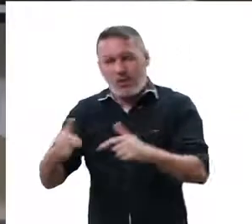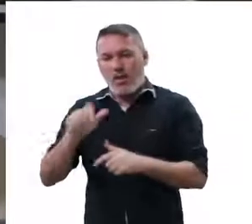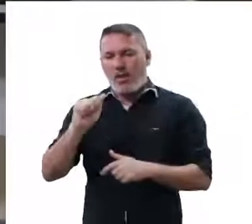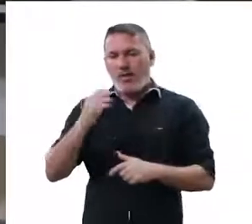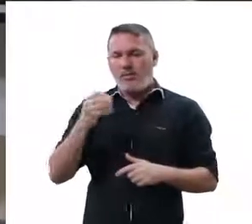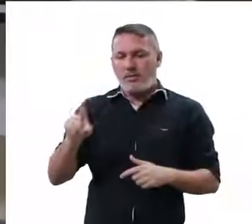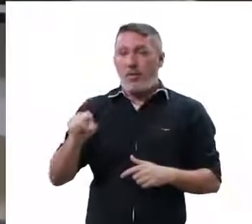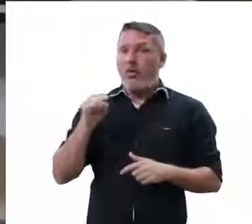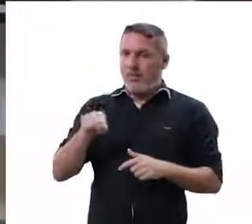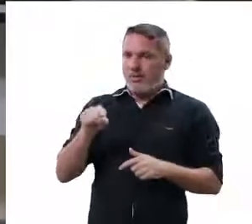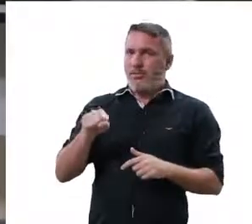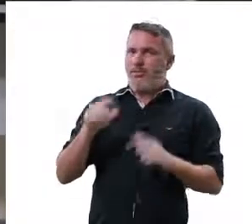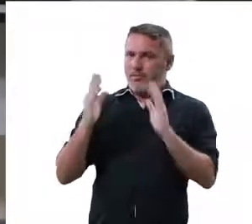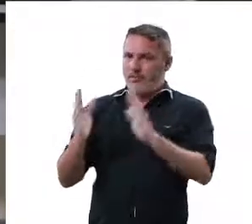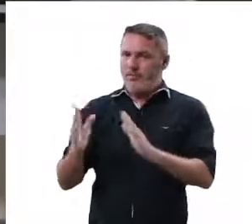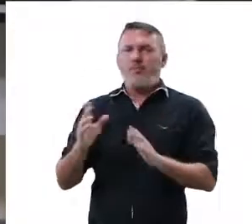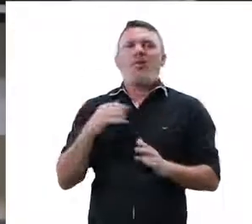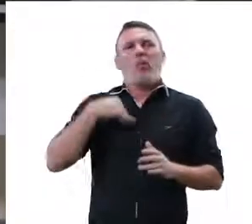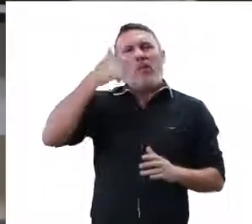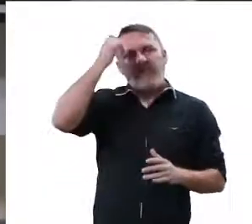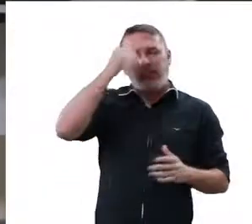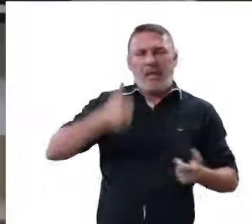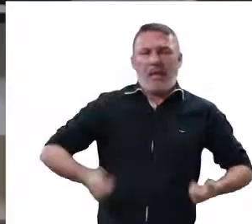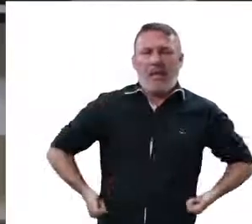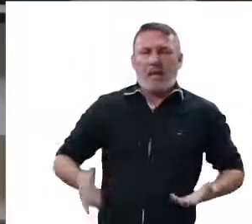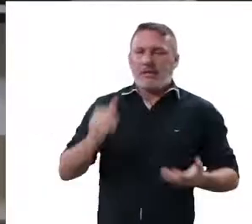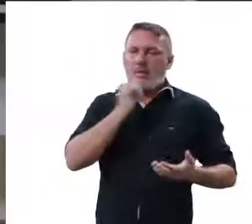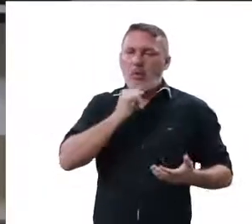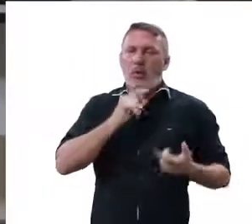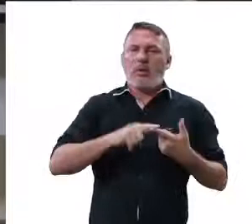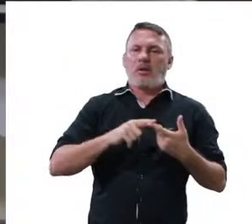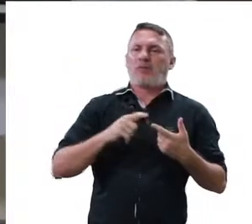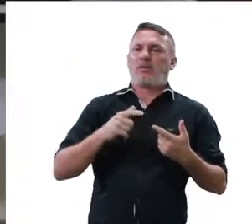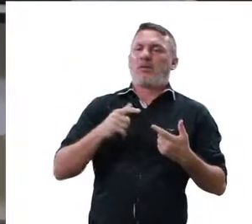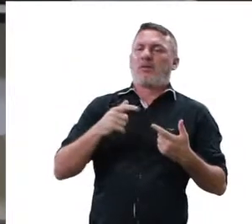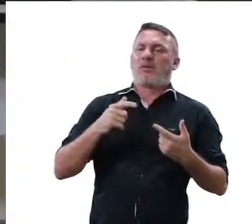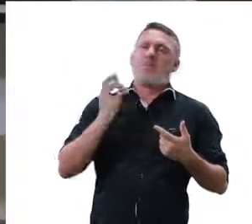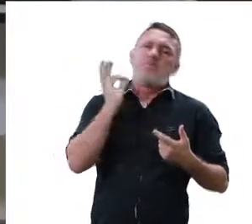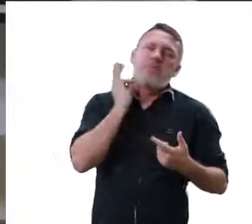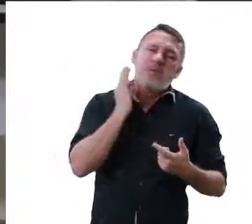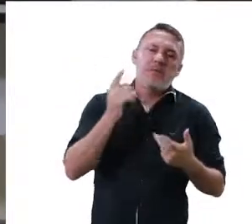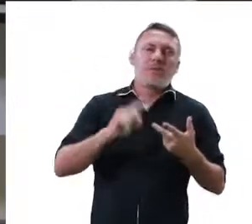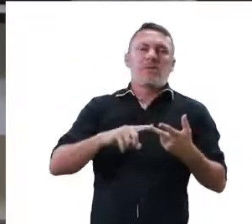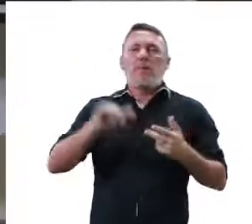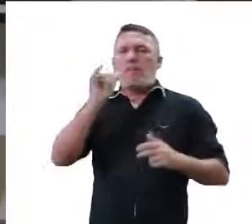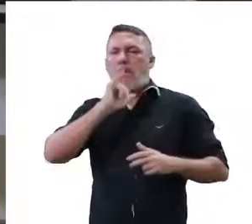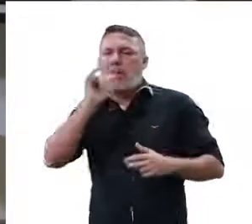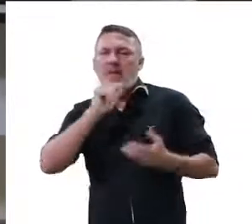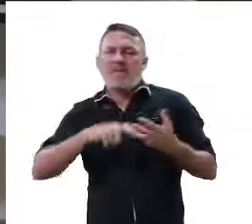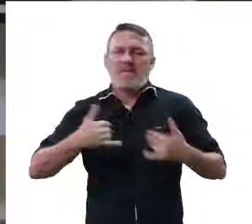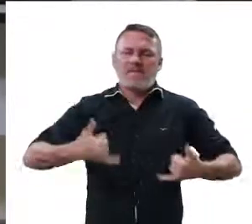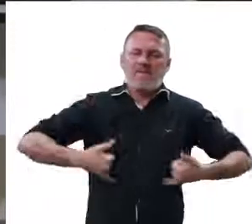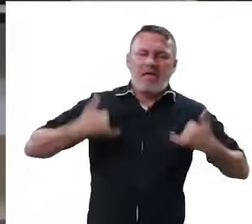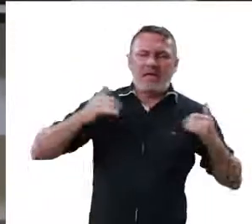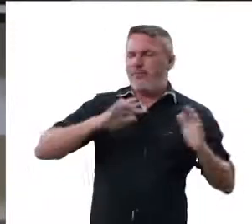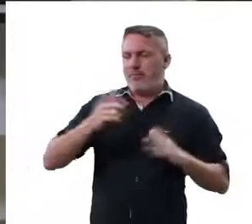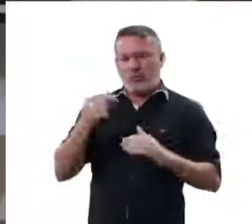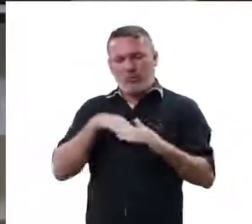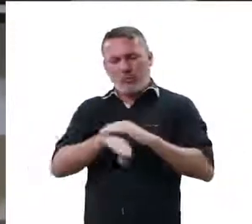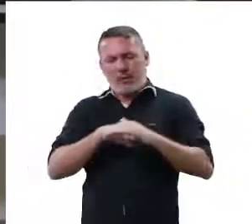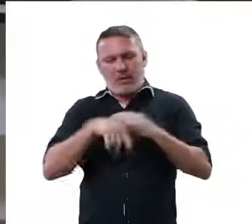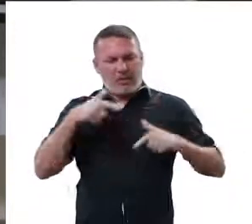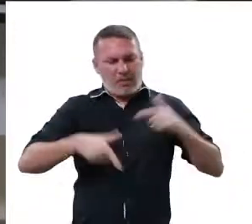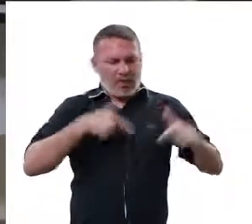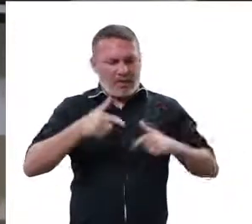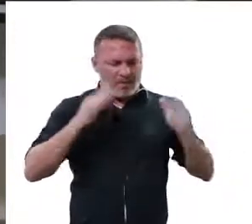vou mais gastar dinheiro com jogo, com bebida, com festas, tá? Vou apenas me dedicar